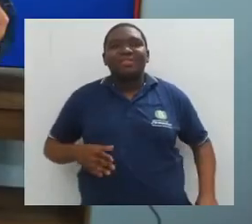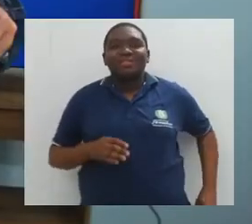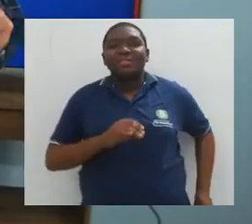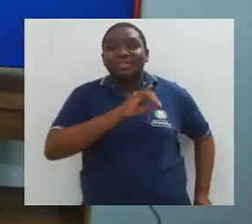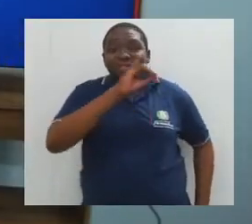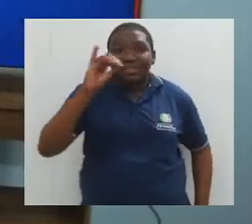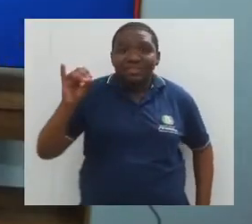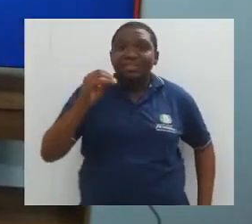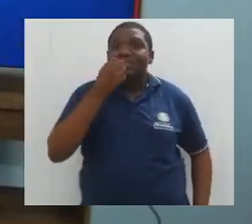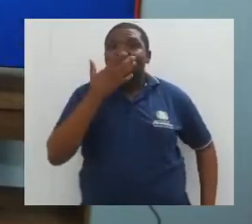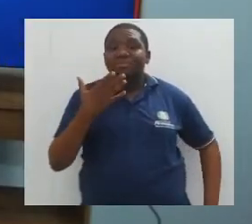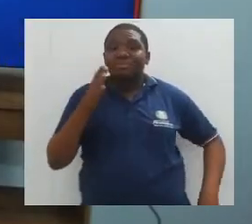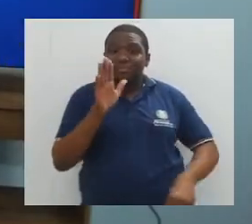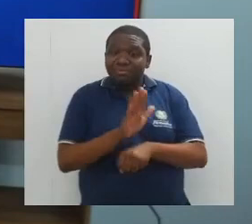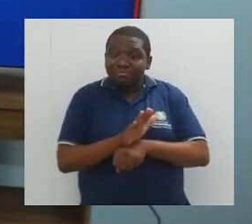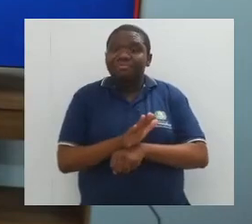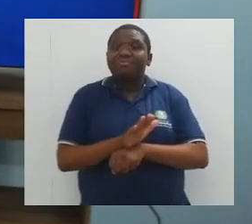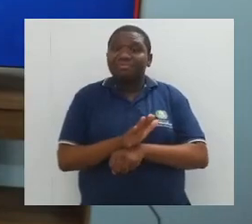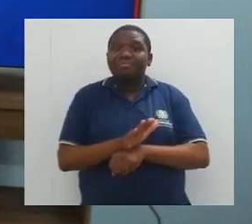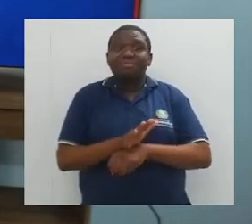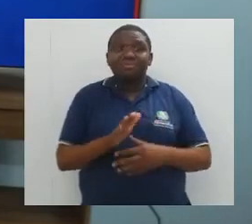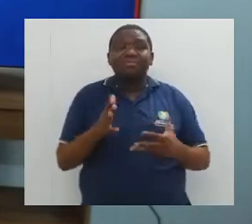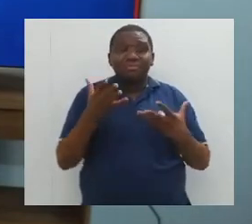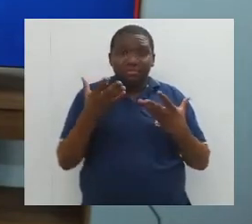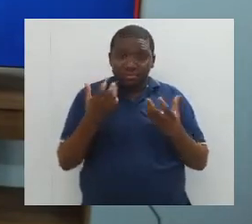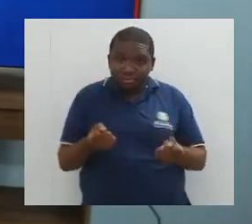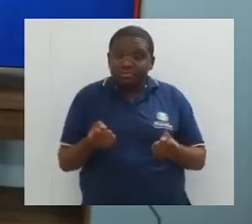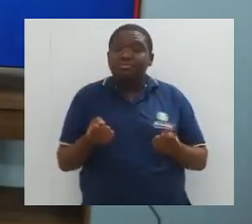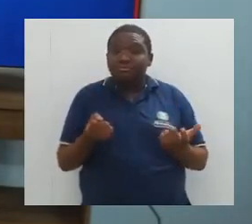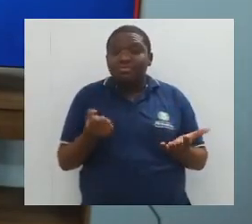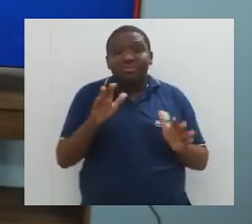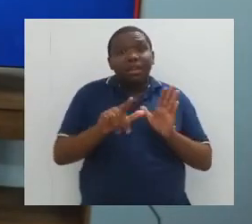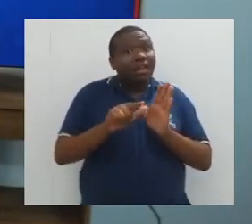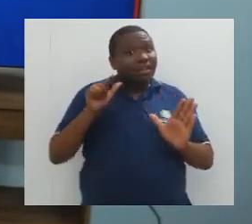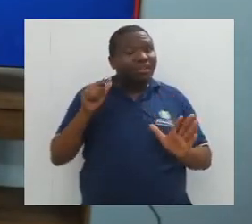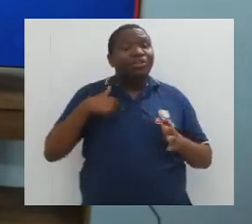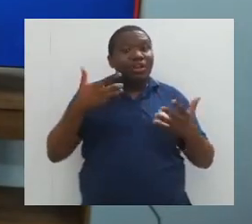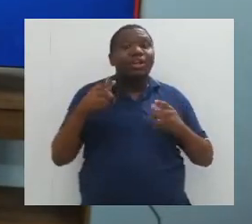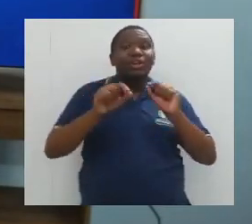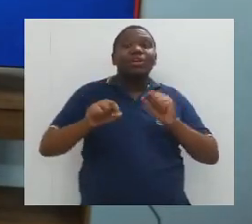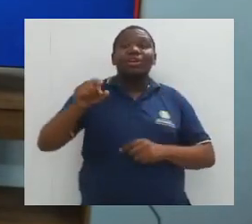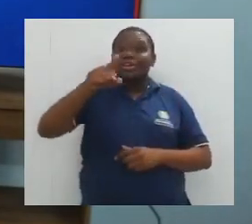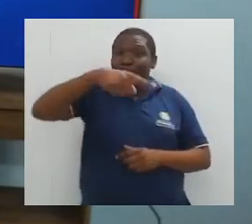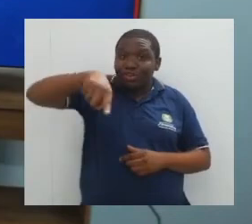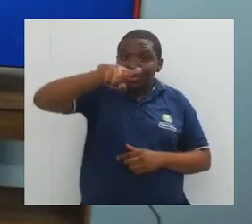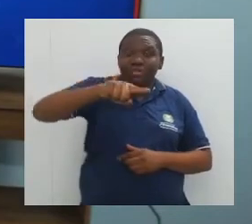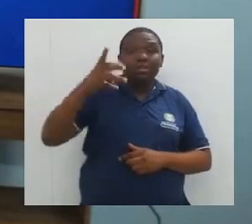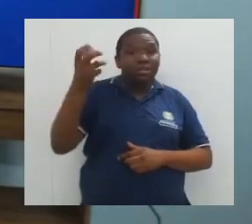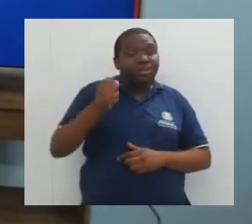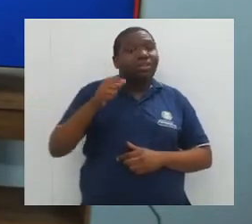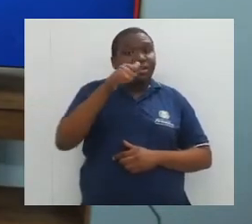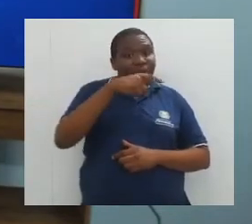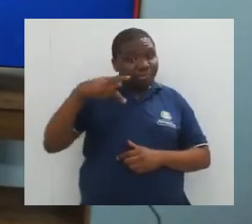Boa tarde! Vamos lá! Antes de mais nada, eu gostaria que você baixasse o